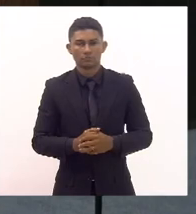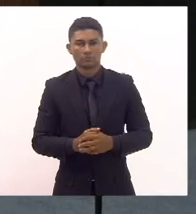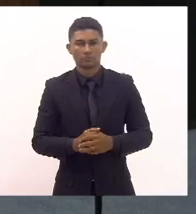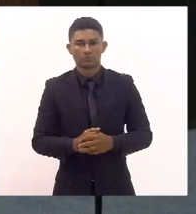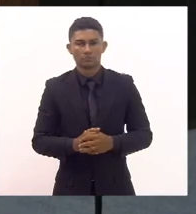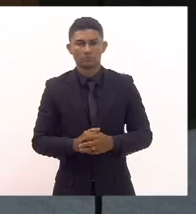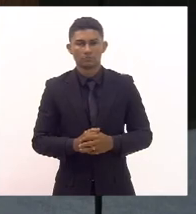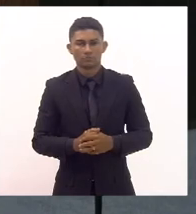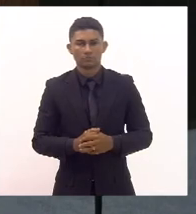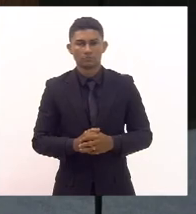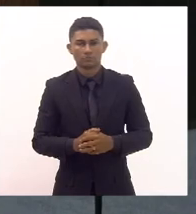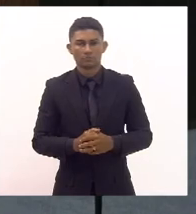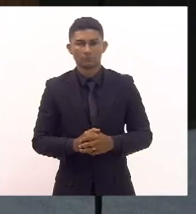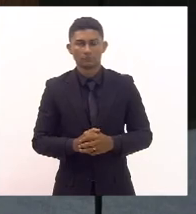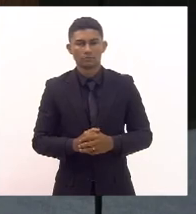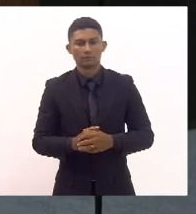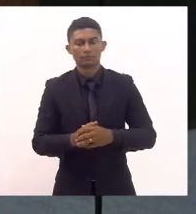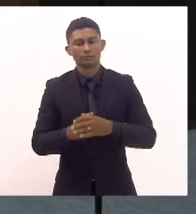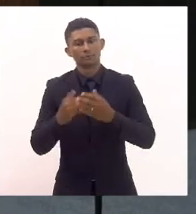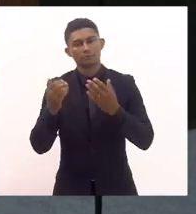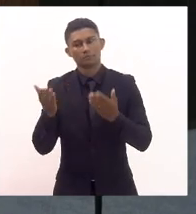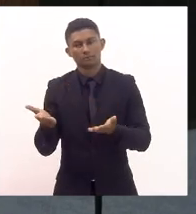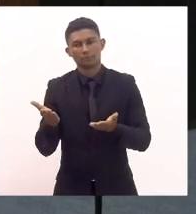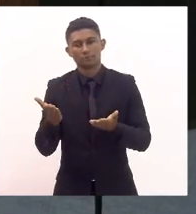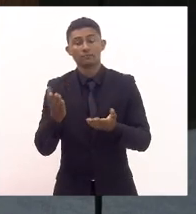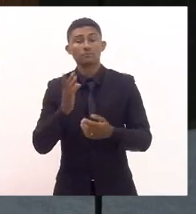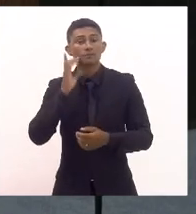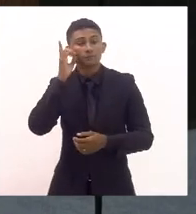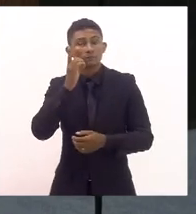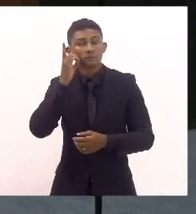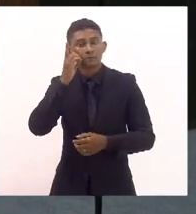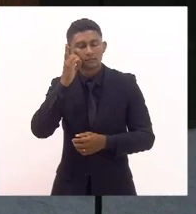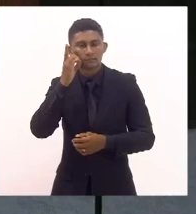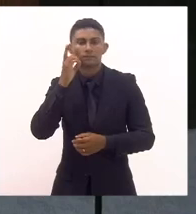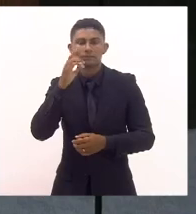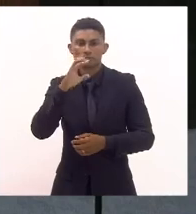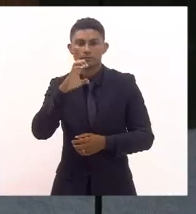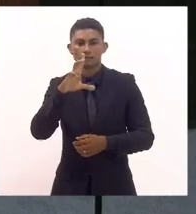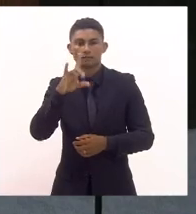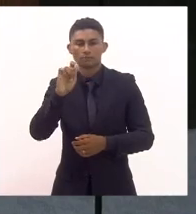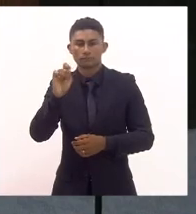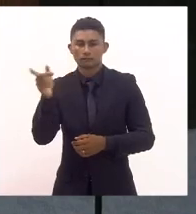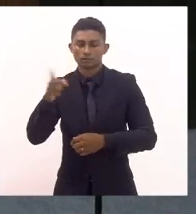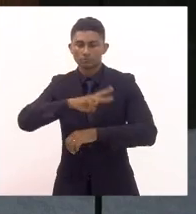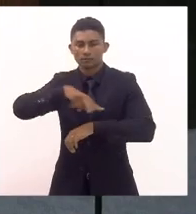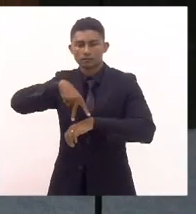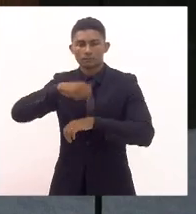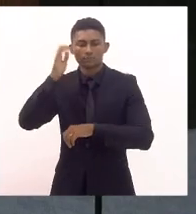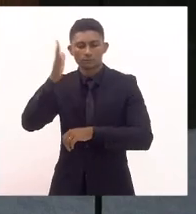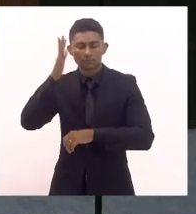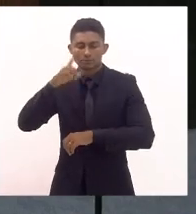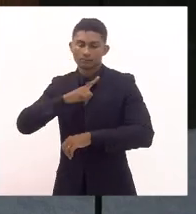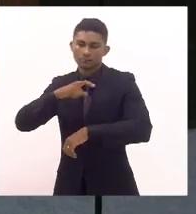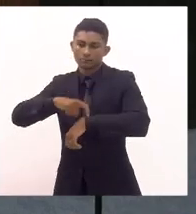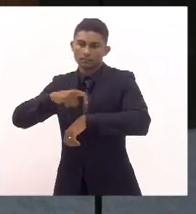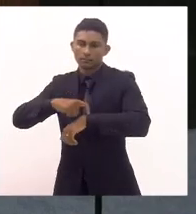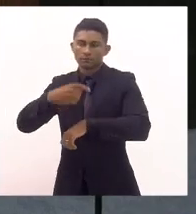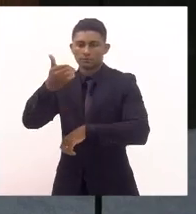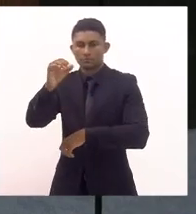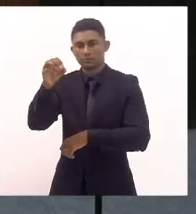e com a palavra a deputada estadual Célia Jordão senhora dispõe de dez